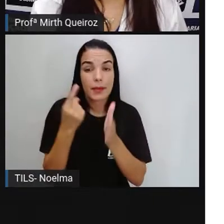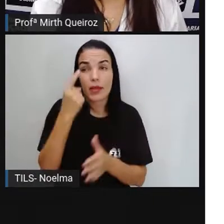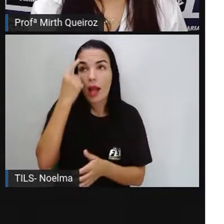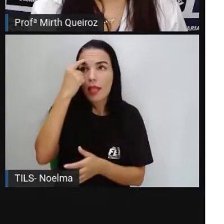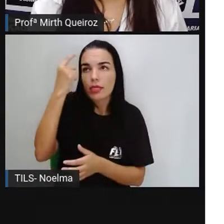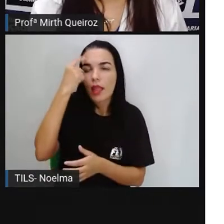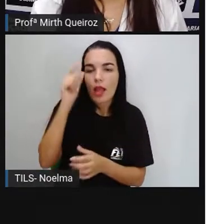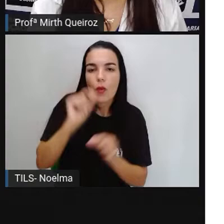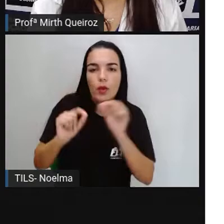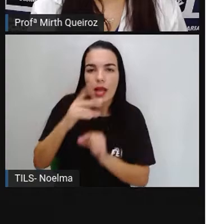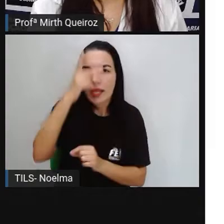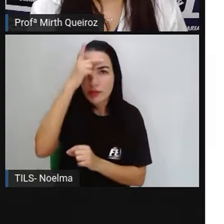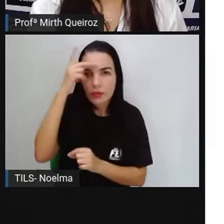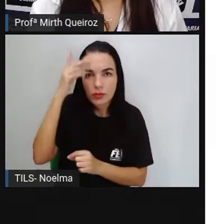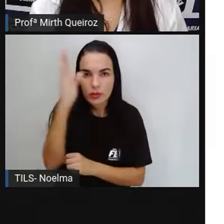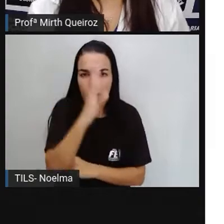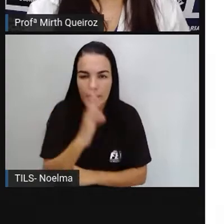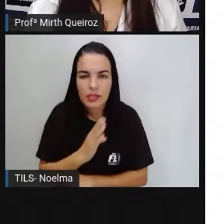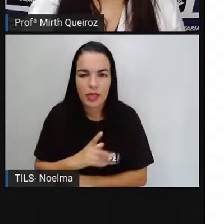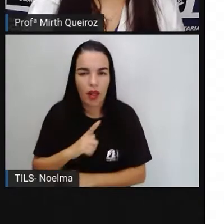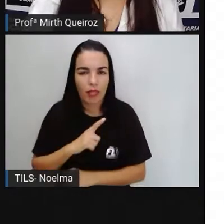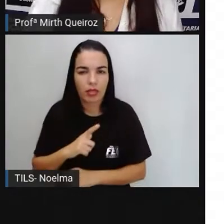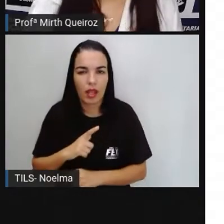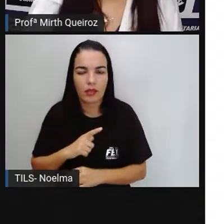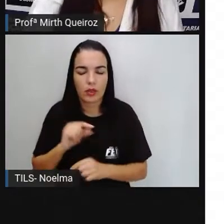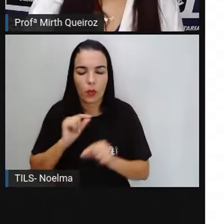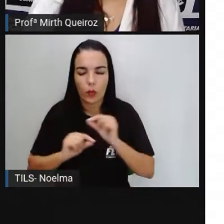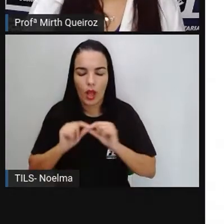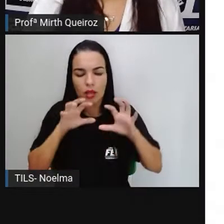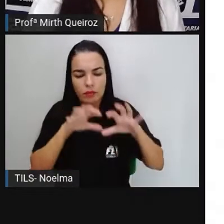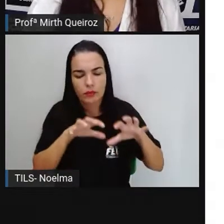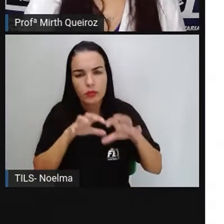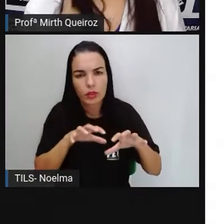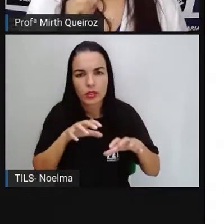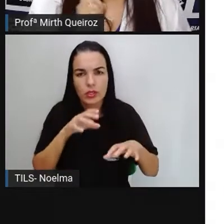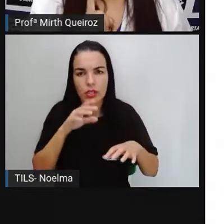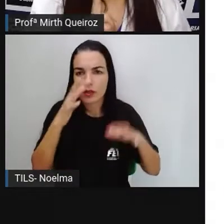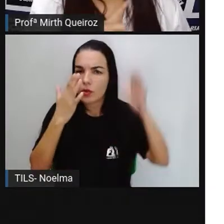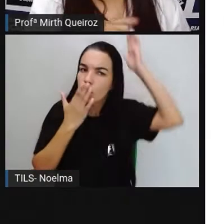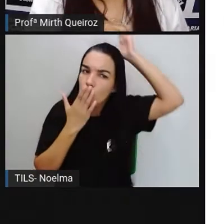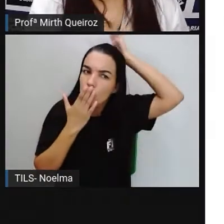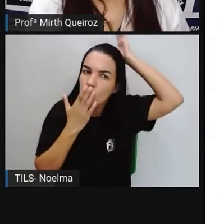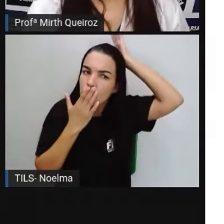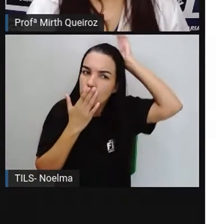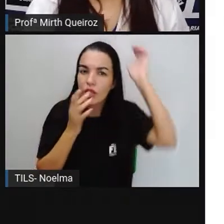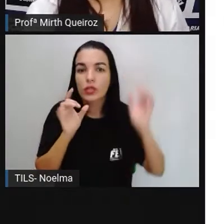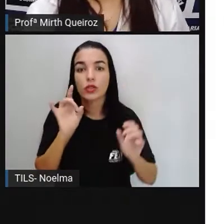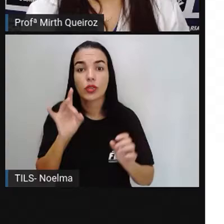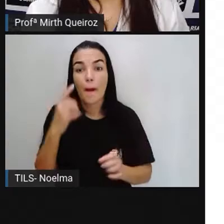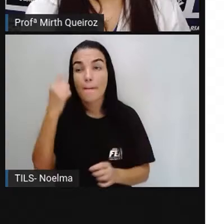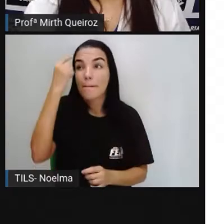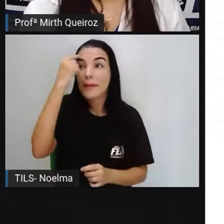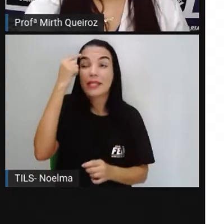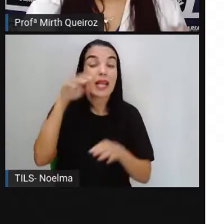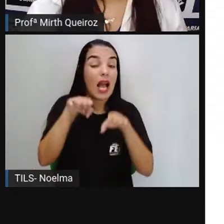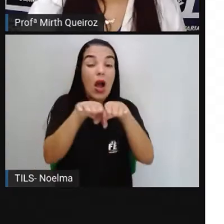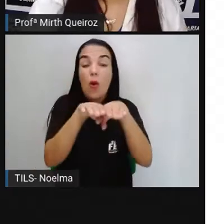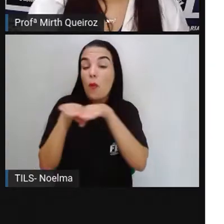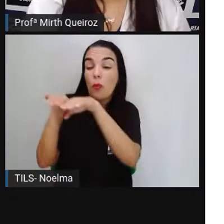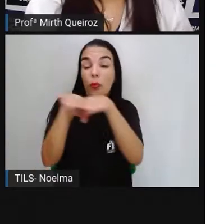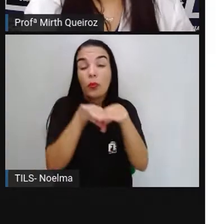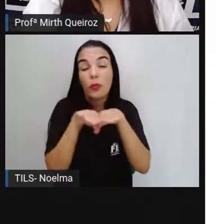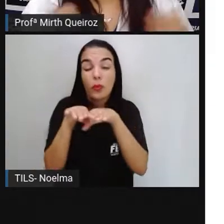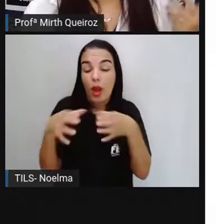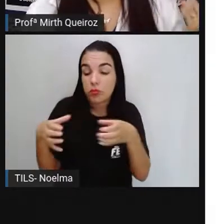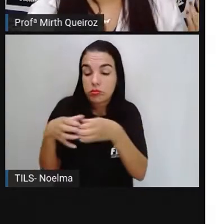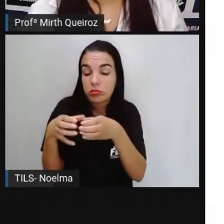maioria dos brasileiros tem sobre os índios é que eles constituem um único, né, bloco aí com a mesma